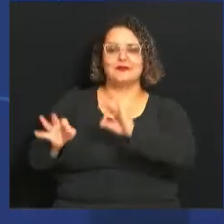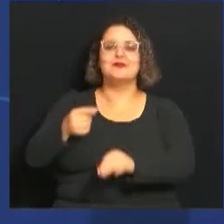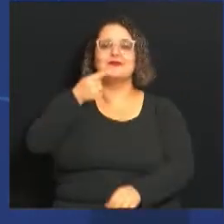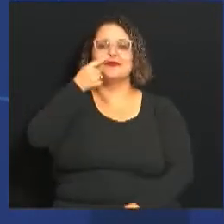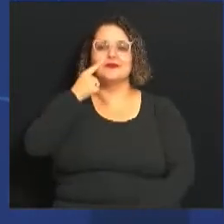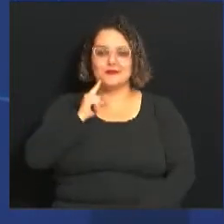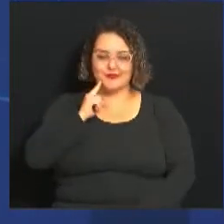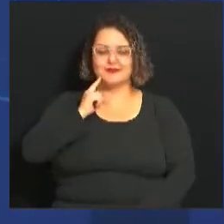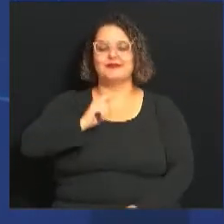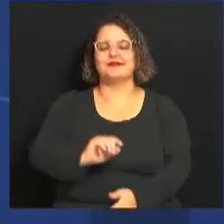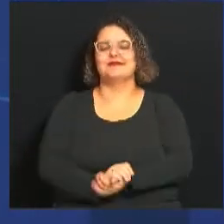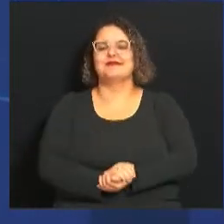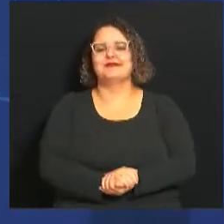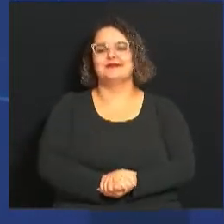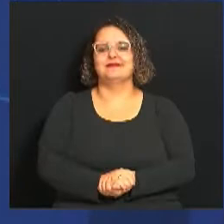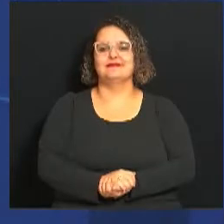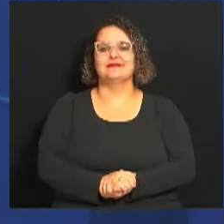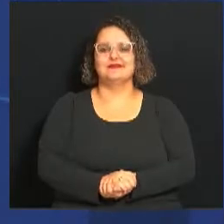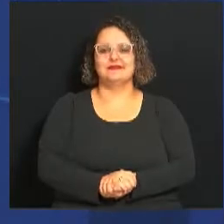Viviane Novaes.